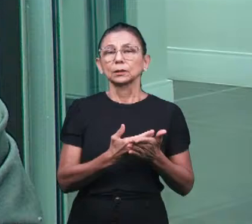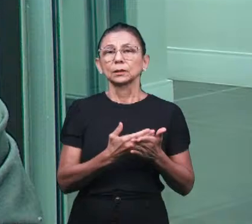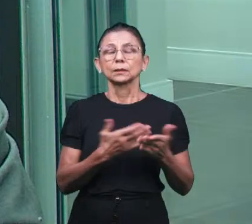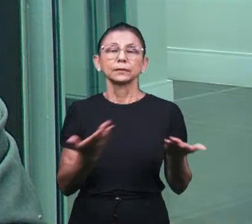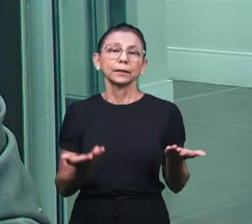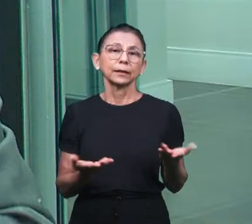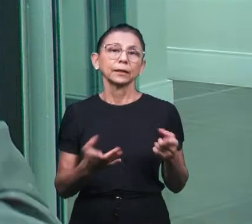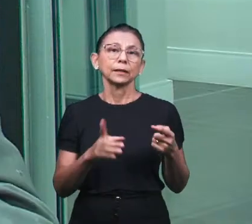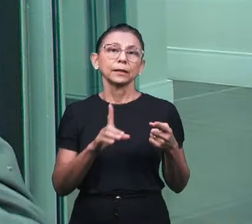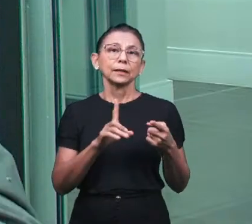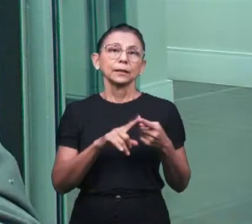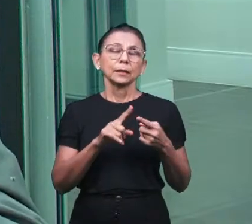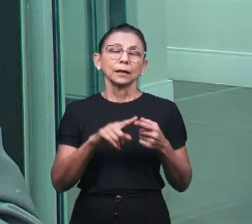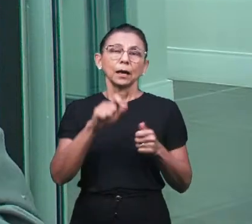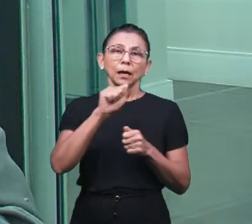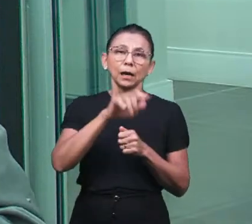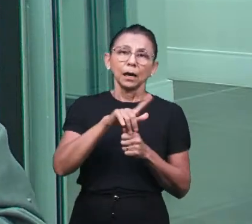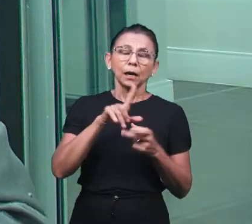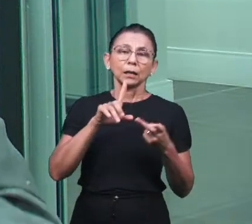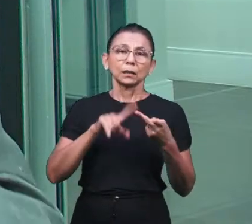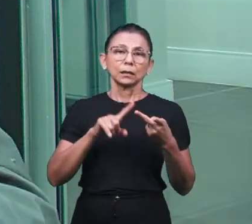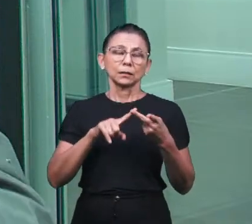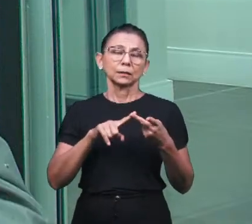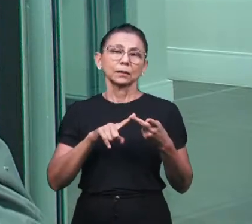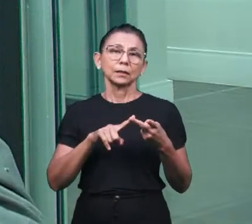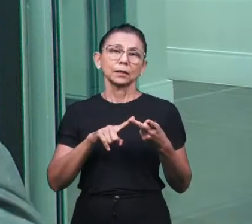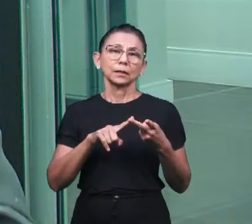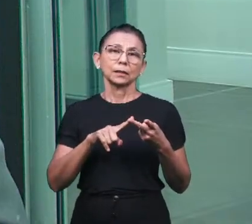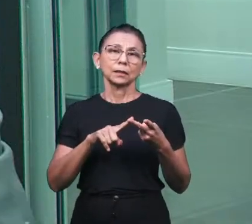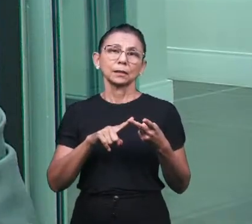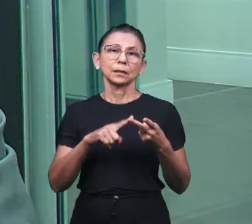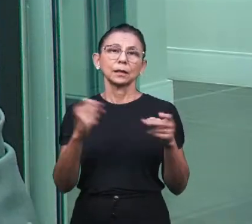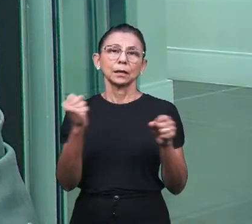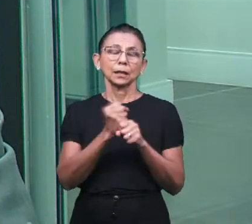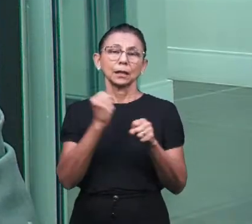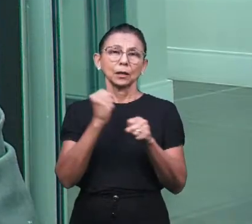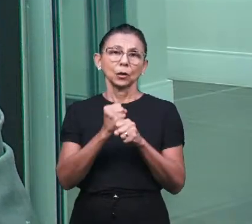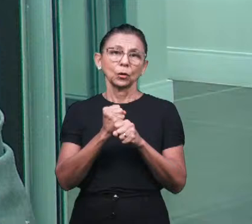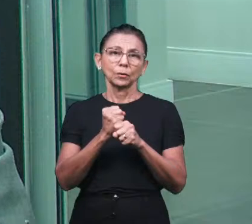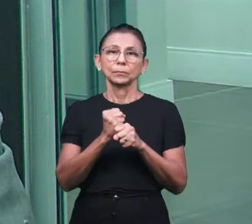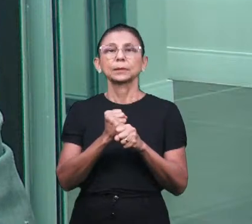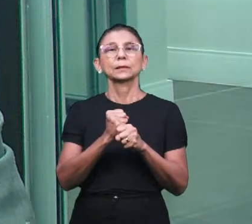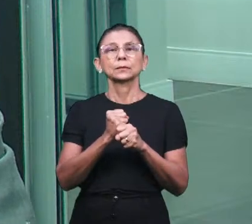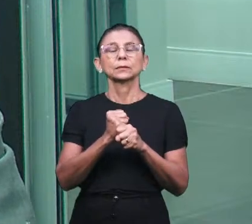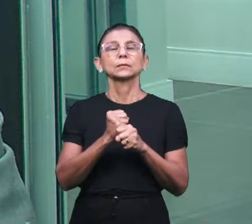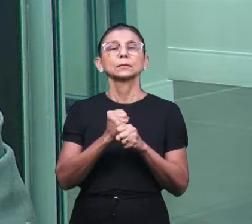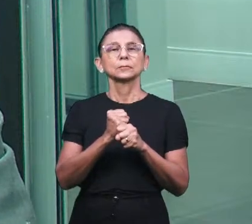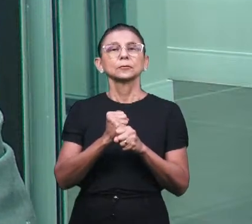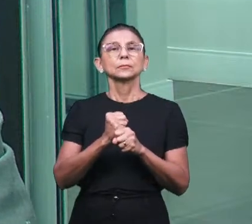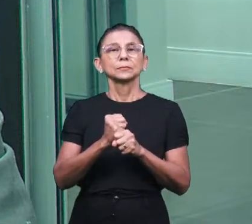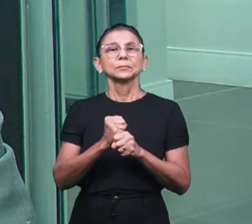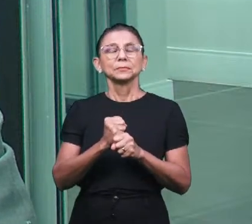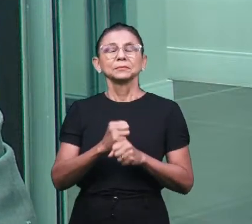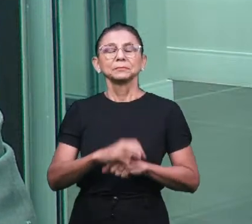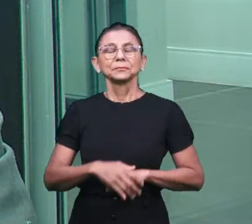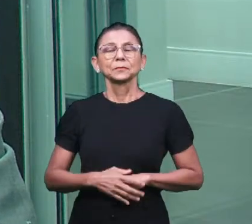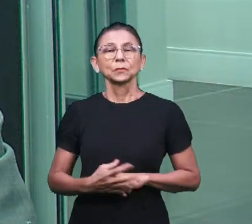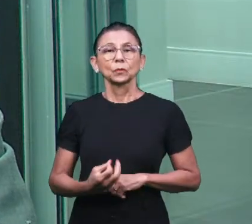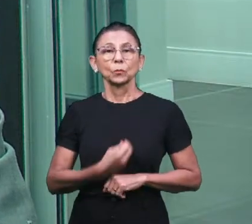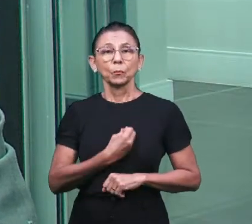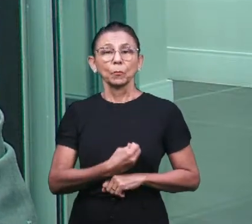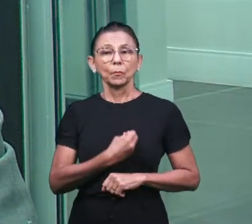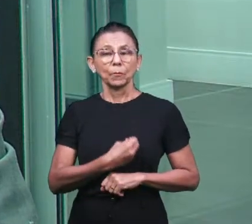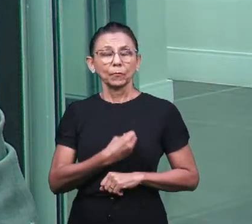na vida de Ana, né? A obra como forma de vida, depois os fundamentos da obra. Ele ficou impressionado, ele